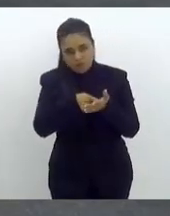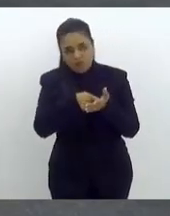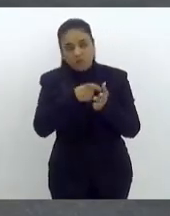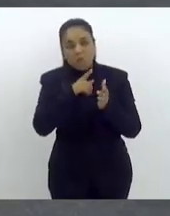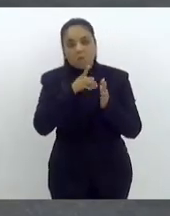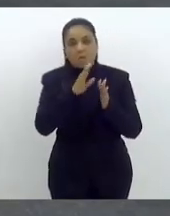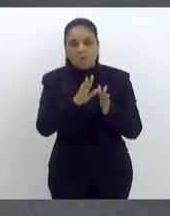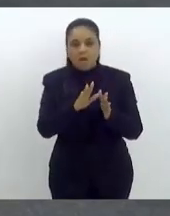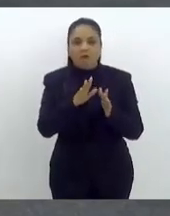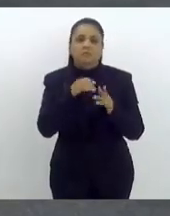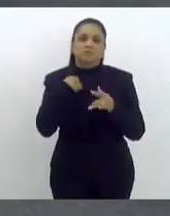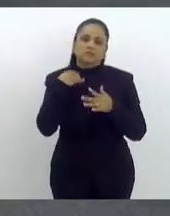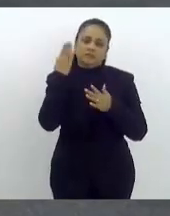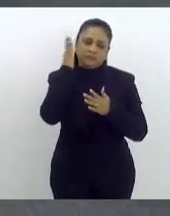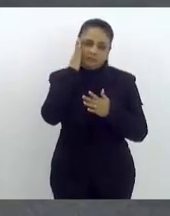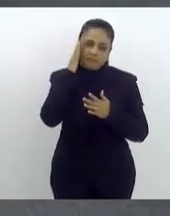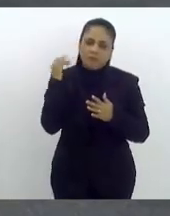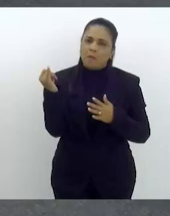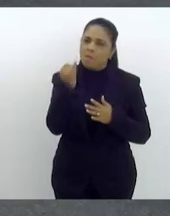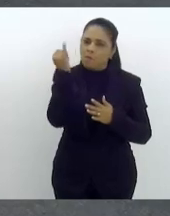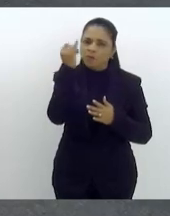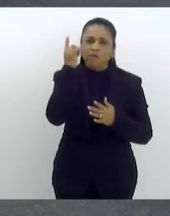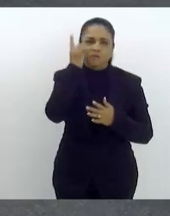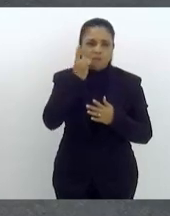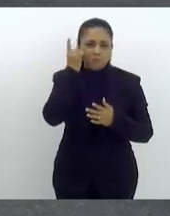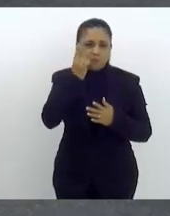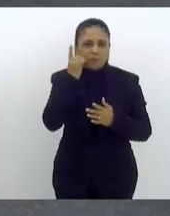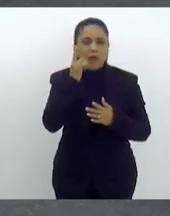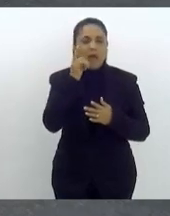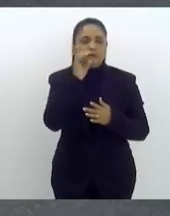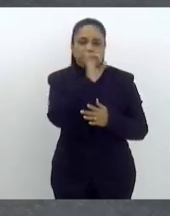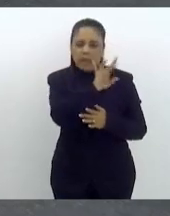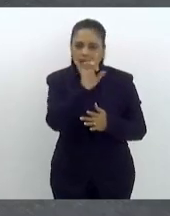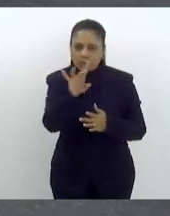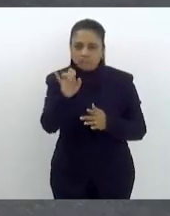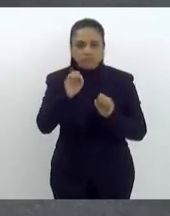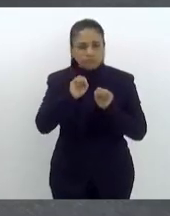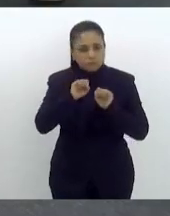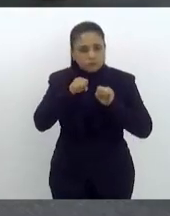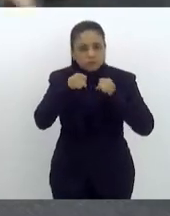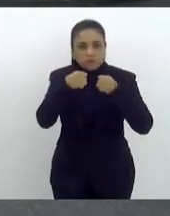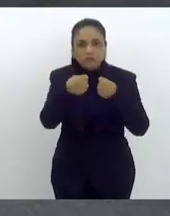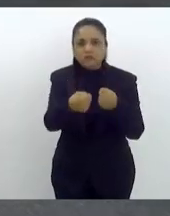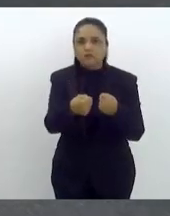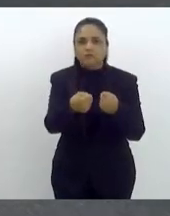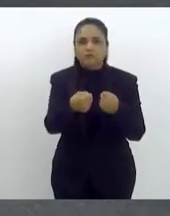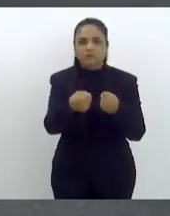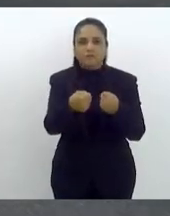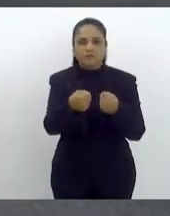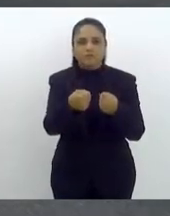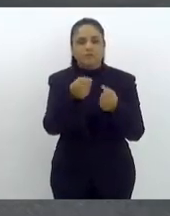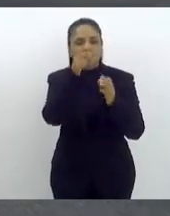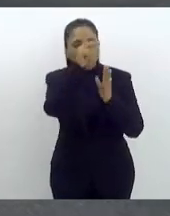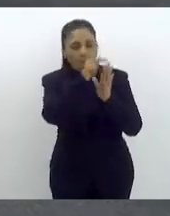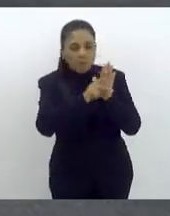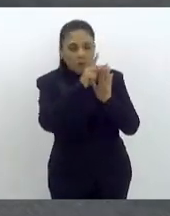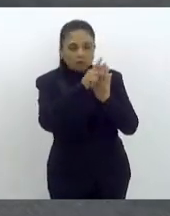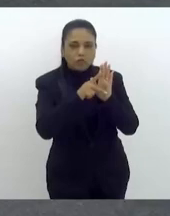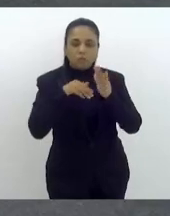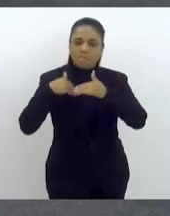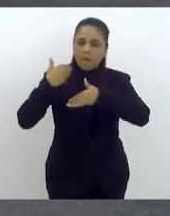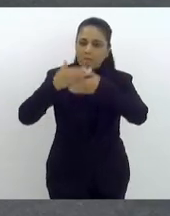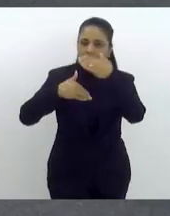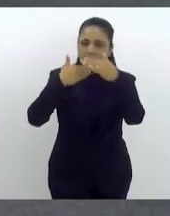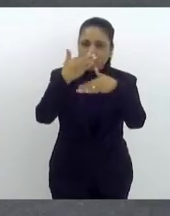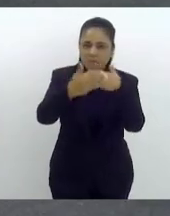gente sabe da importância que cada deputada e cada deputada aqui tem um esforço de fazer os seus projetos andarem